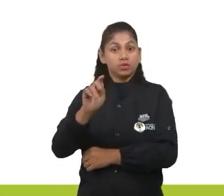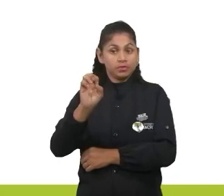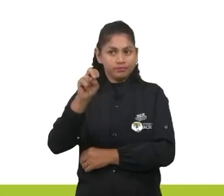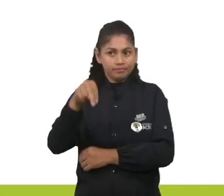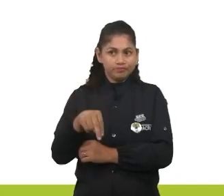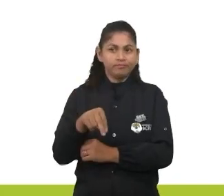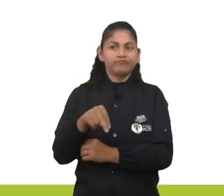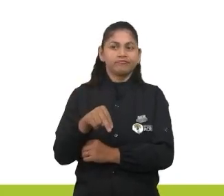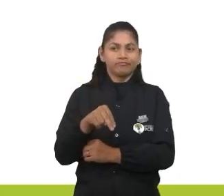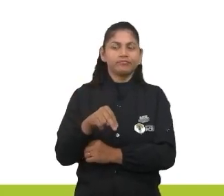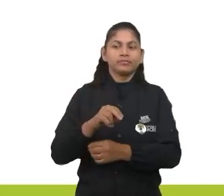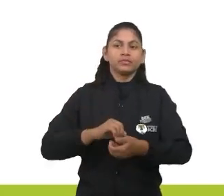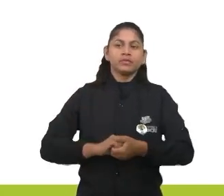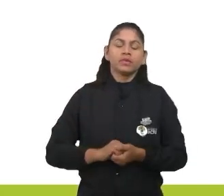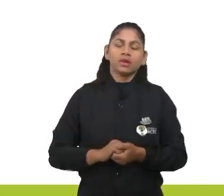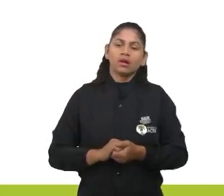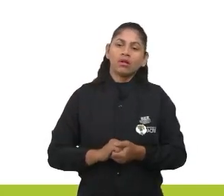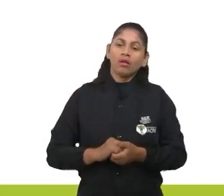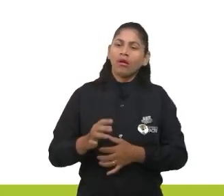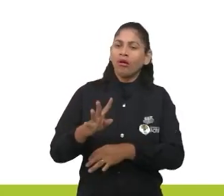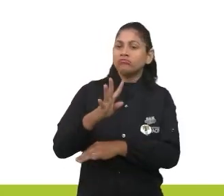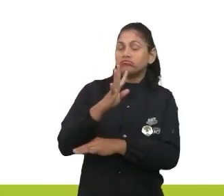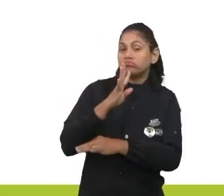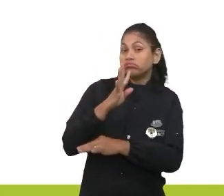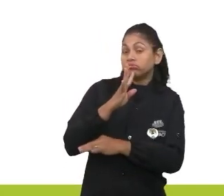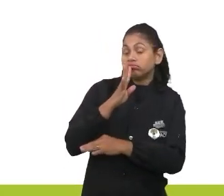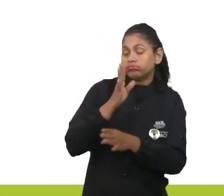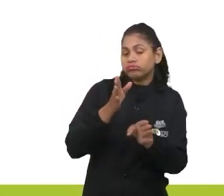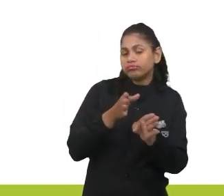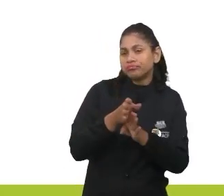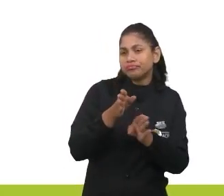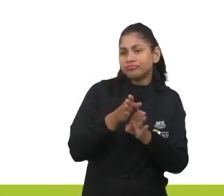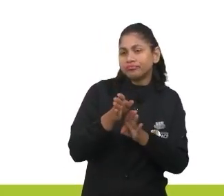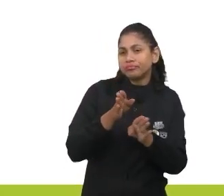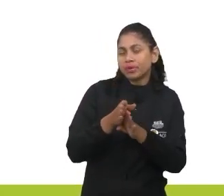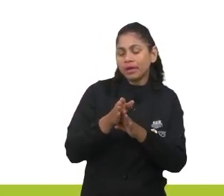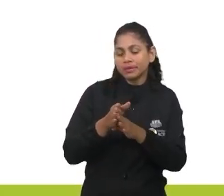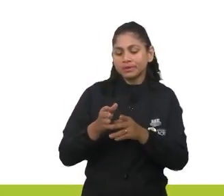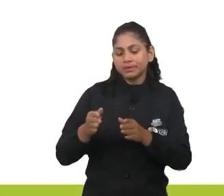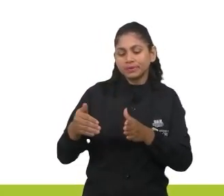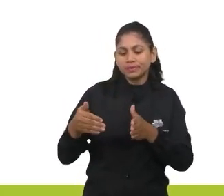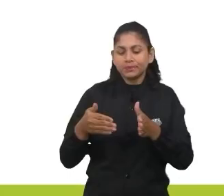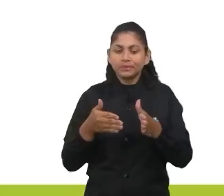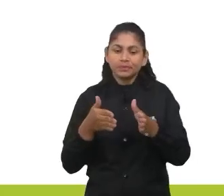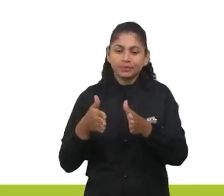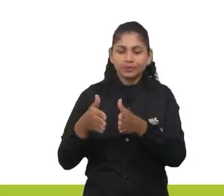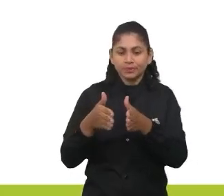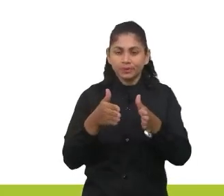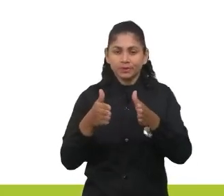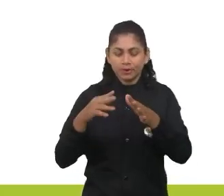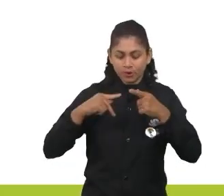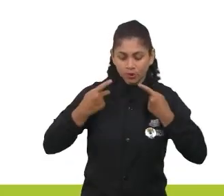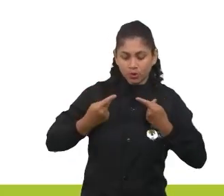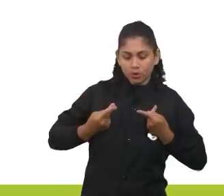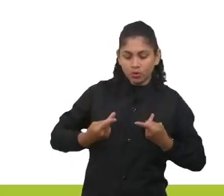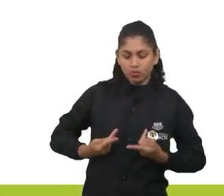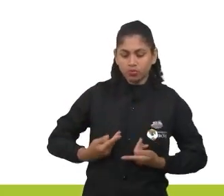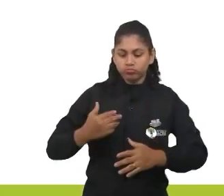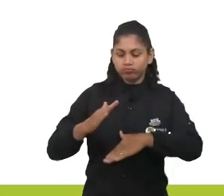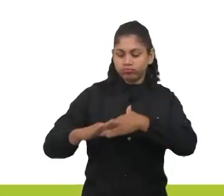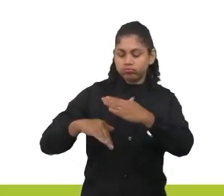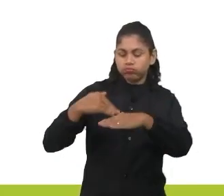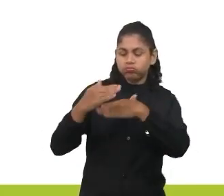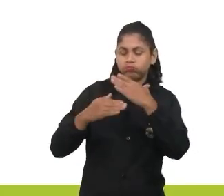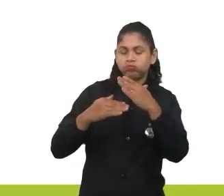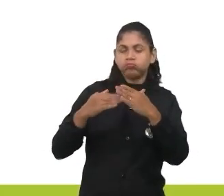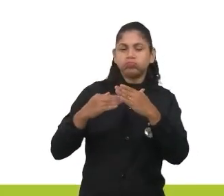a racionalidade e a argumentação deveriam guiar os seres humanos no processo de decisão daquilo que